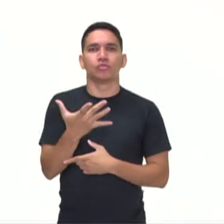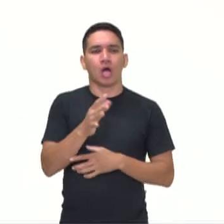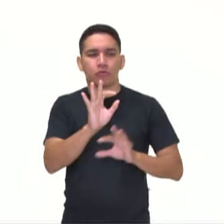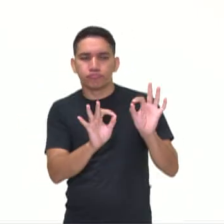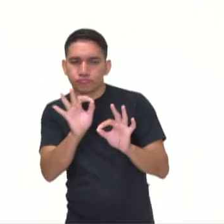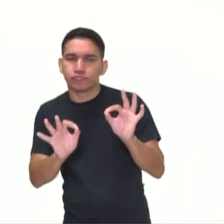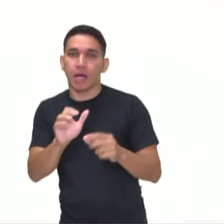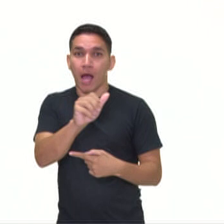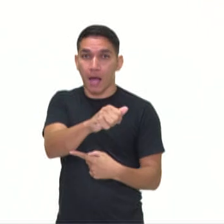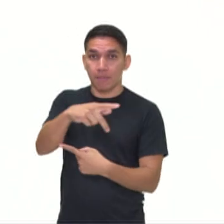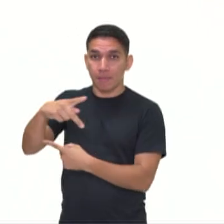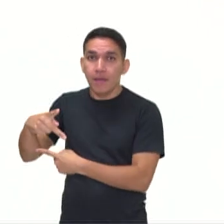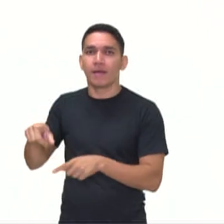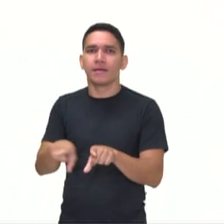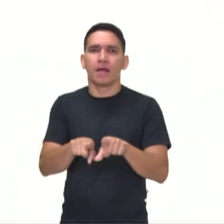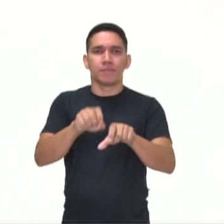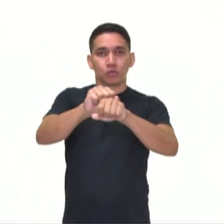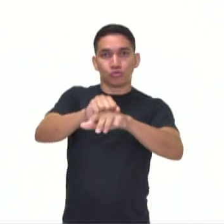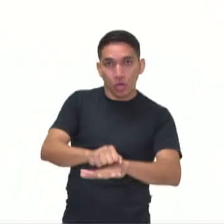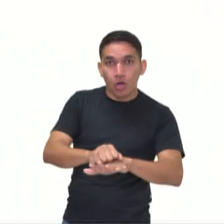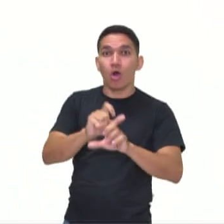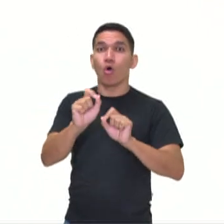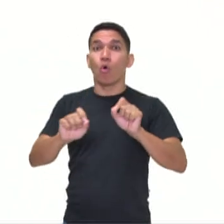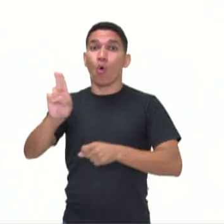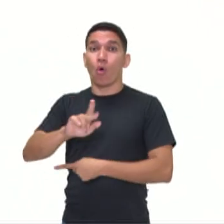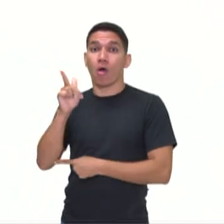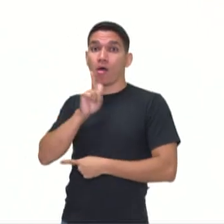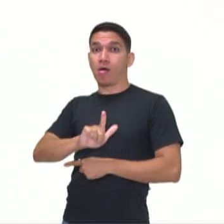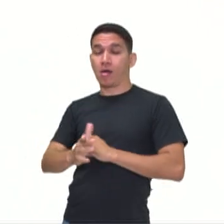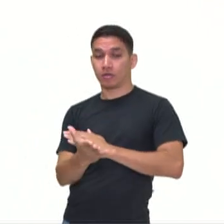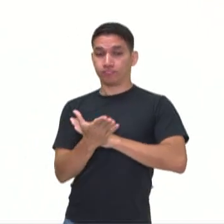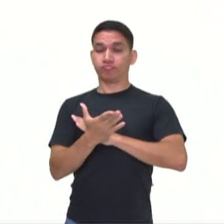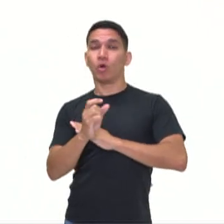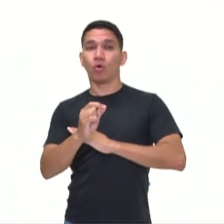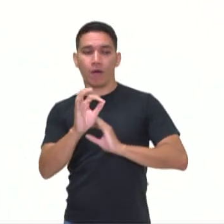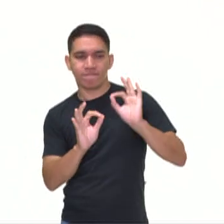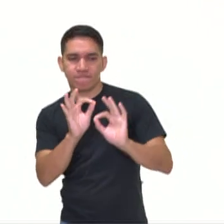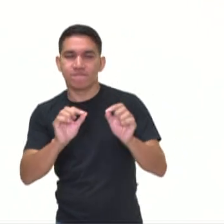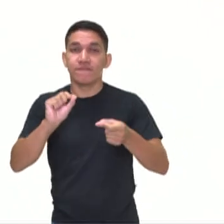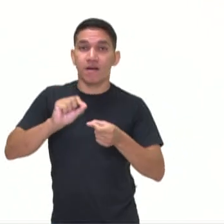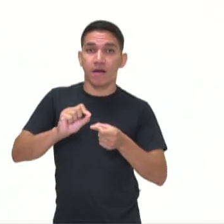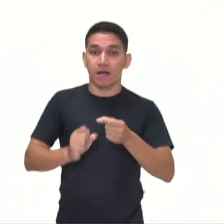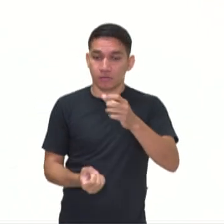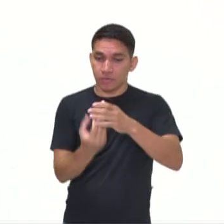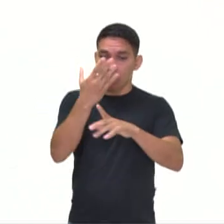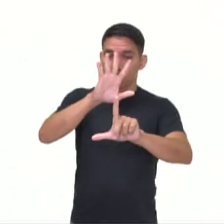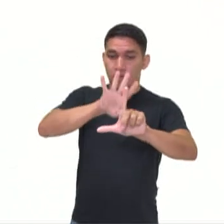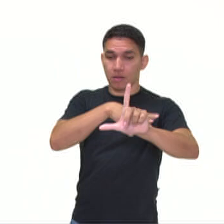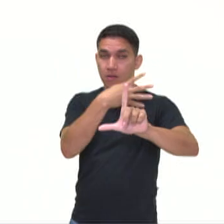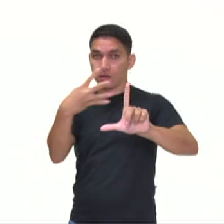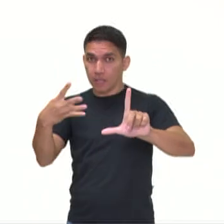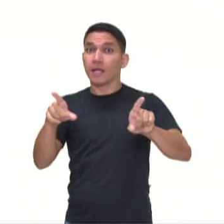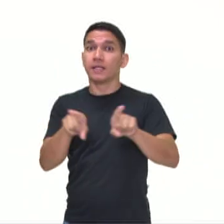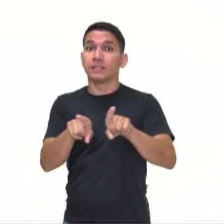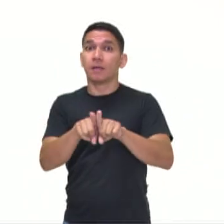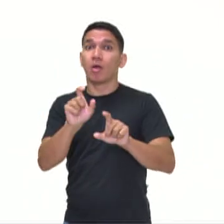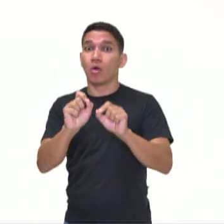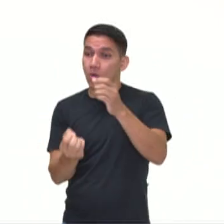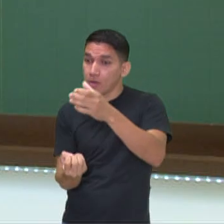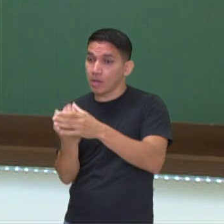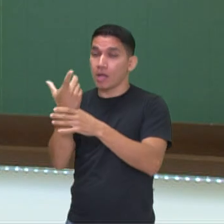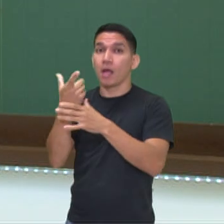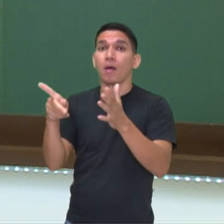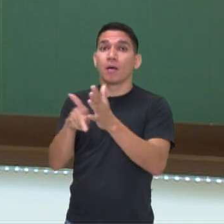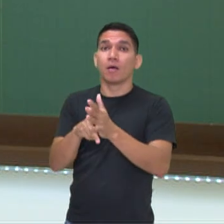alguns aplicativos que, além de servir para a resolução, para montar o gráfico, ele também serve para montar